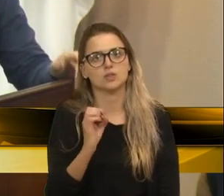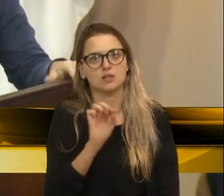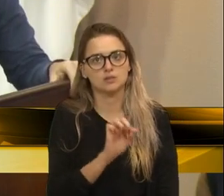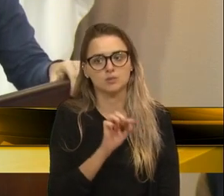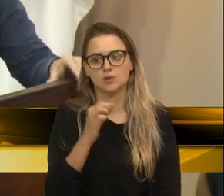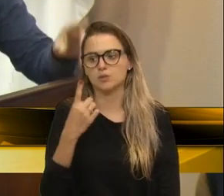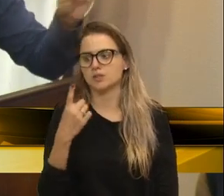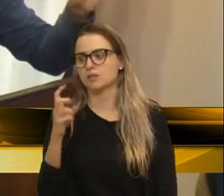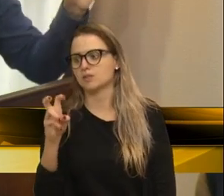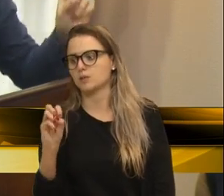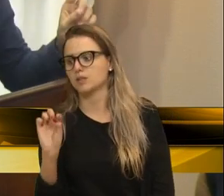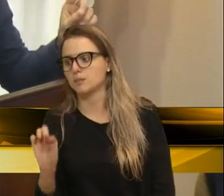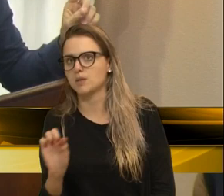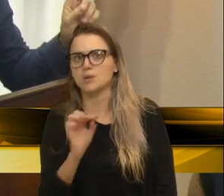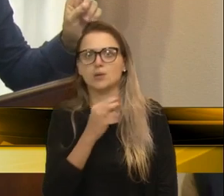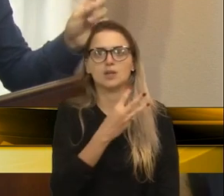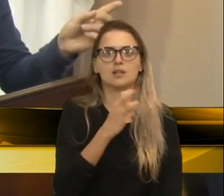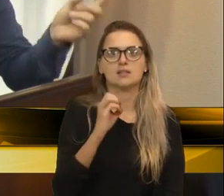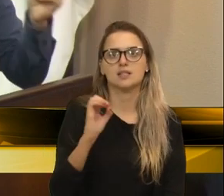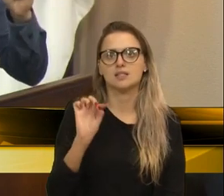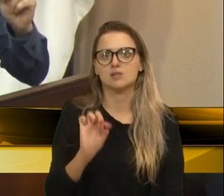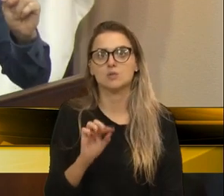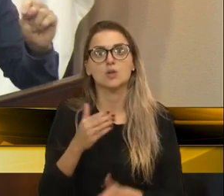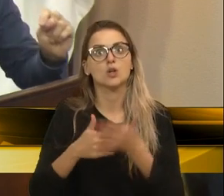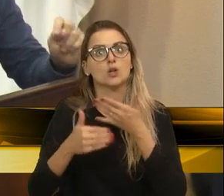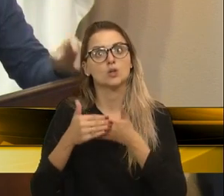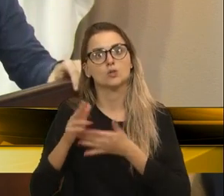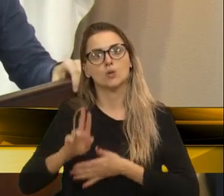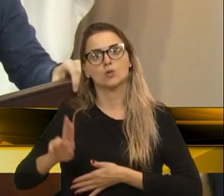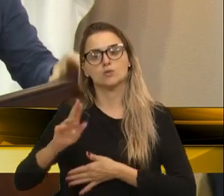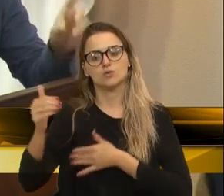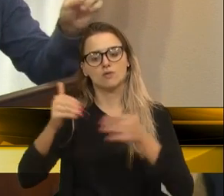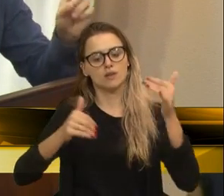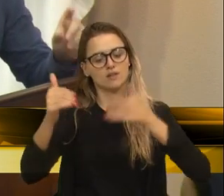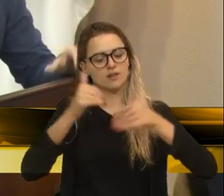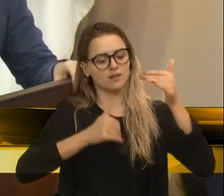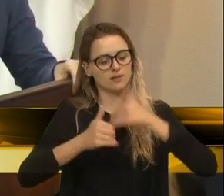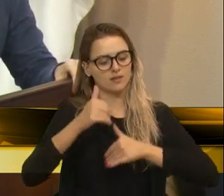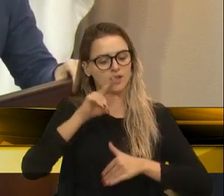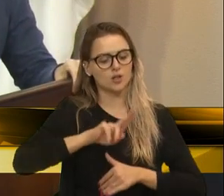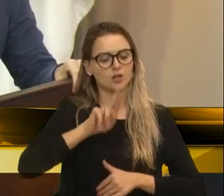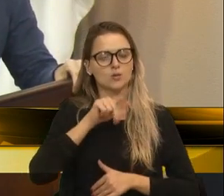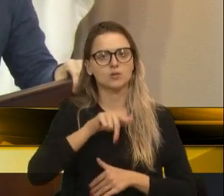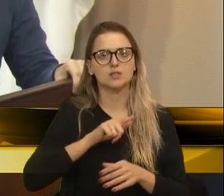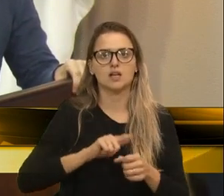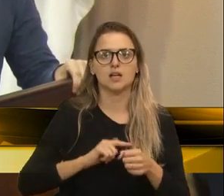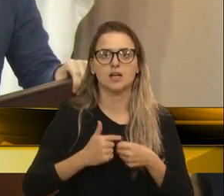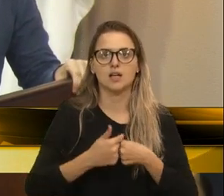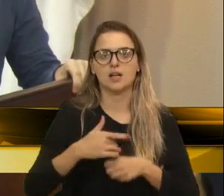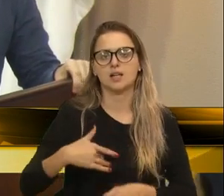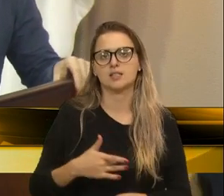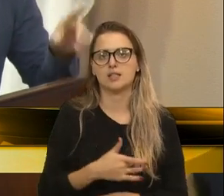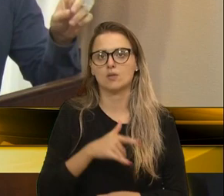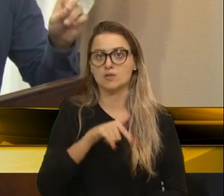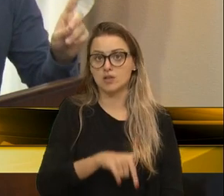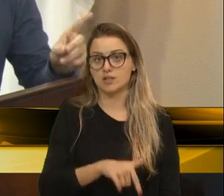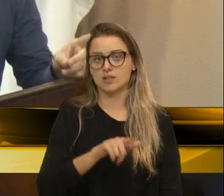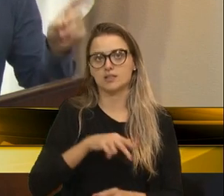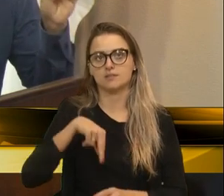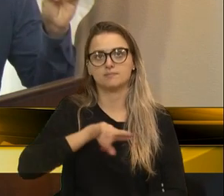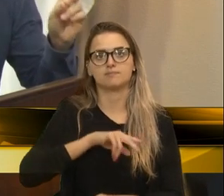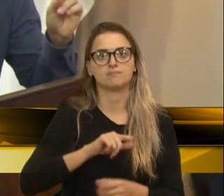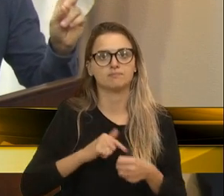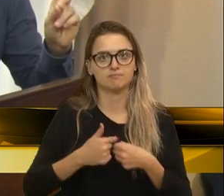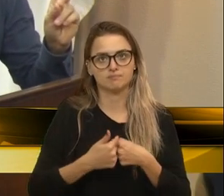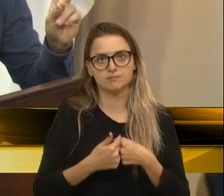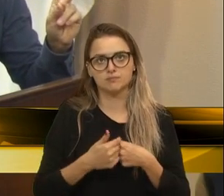150 mil, todos eles vêm usar a saúde de Caxias do Sul e a gente não consegue recursos. Tanto é, vereadora Paula, a insistência da senhora